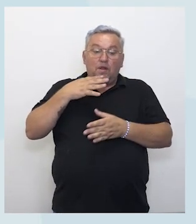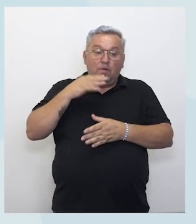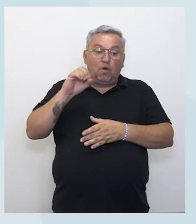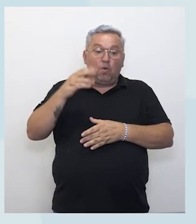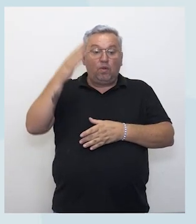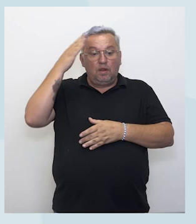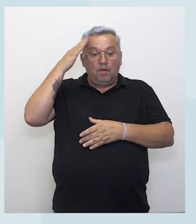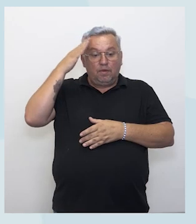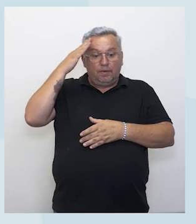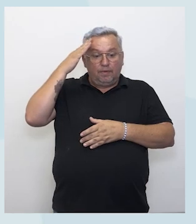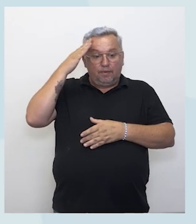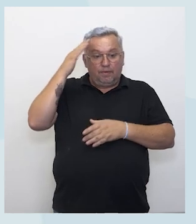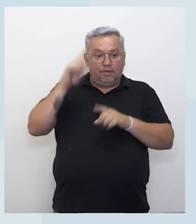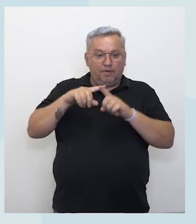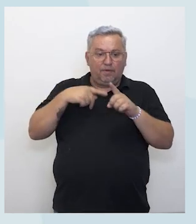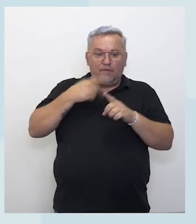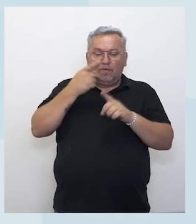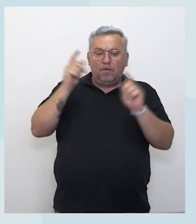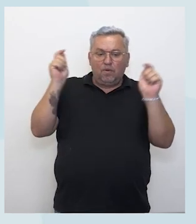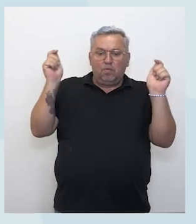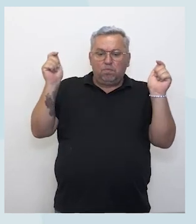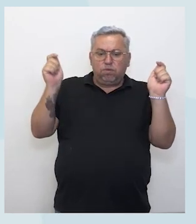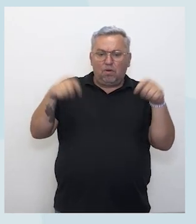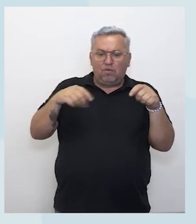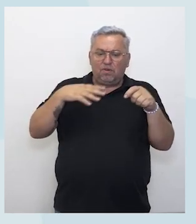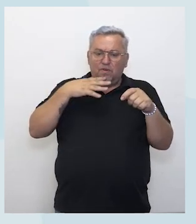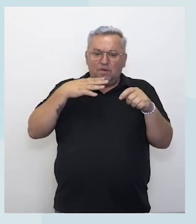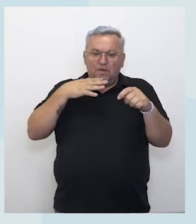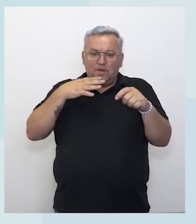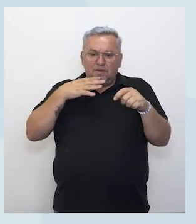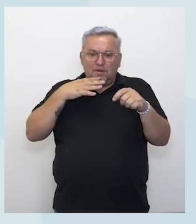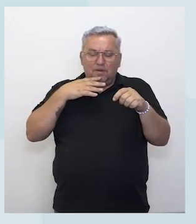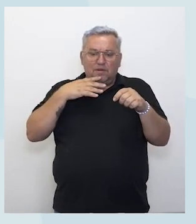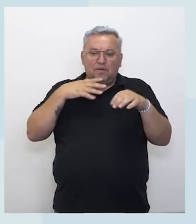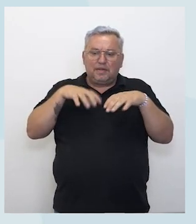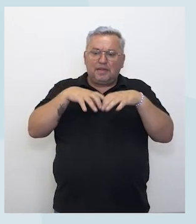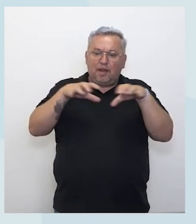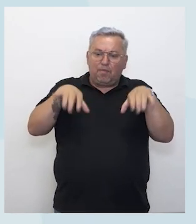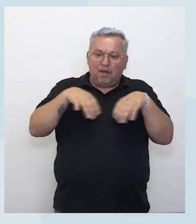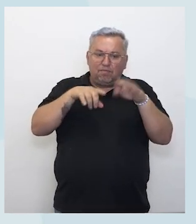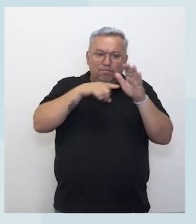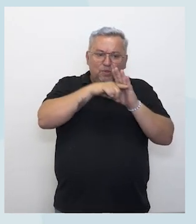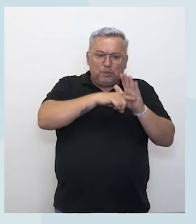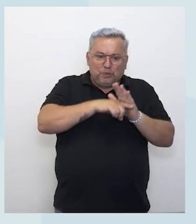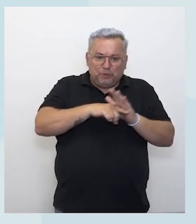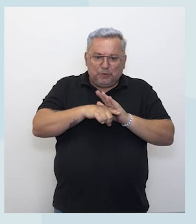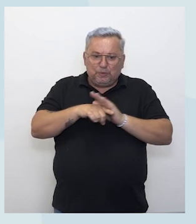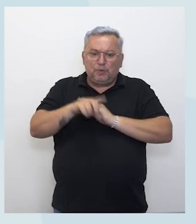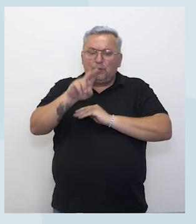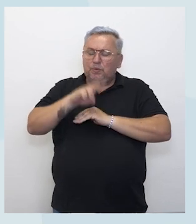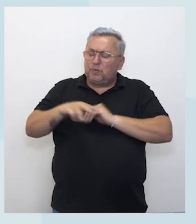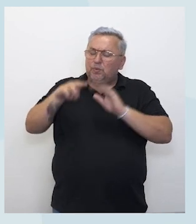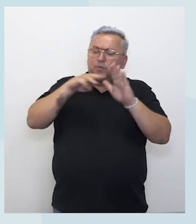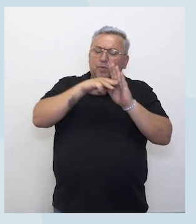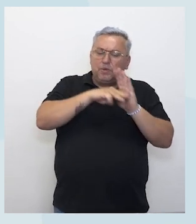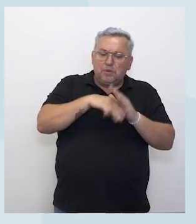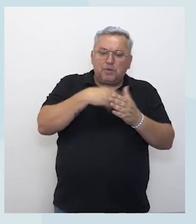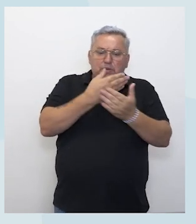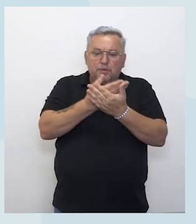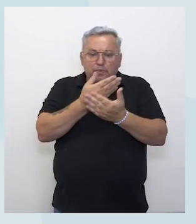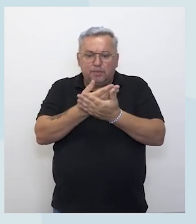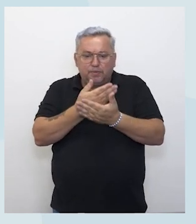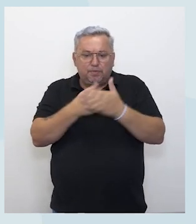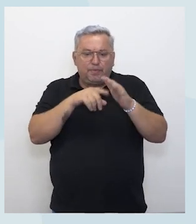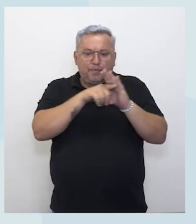Então, a gente pode dizer que a ciência, ela é conhecimentos sistematizados, porque ela passa por uma metodologia, né,